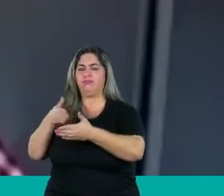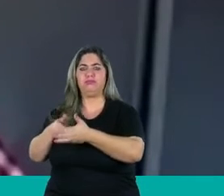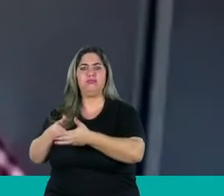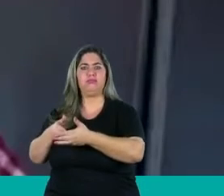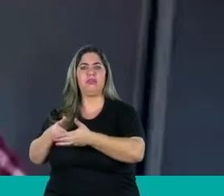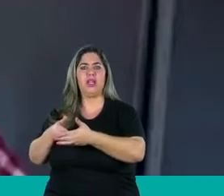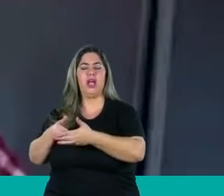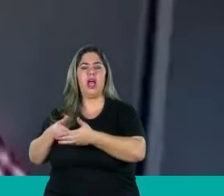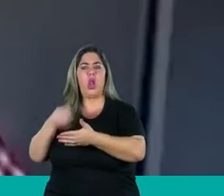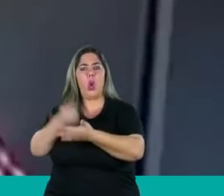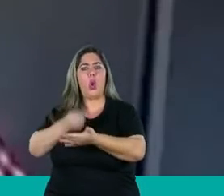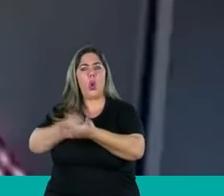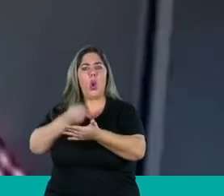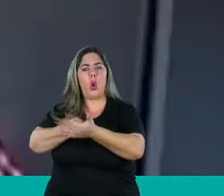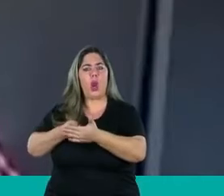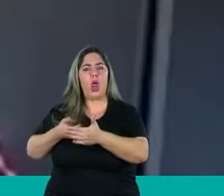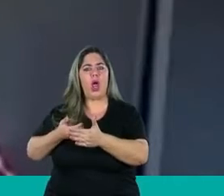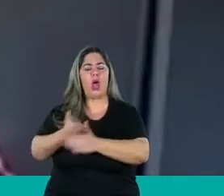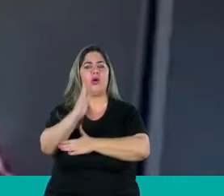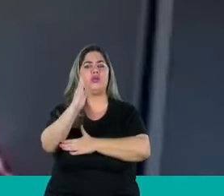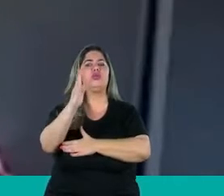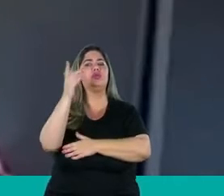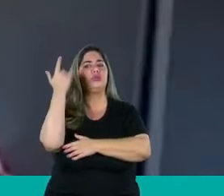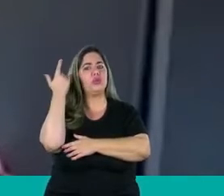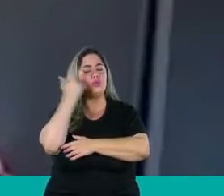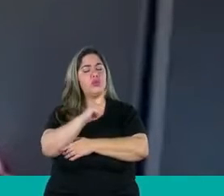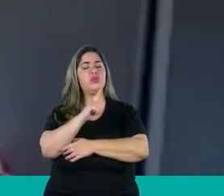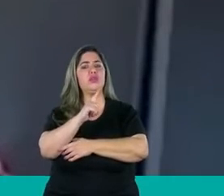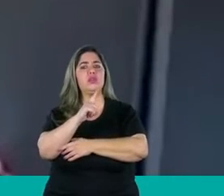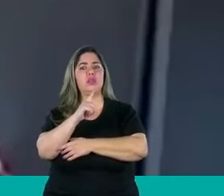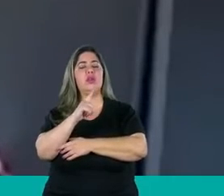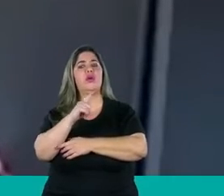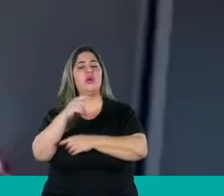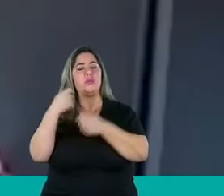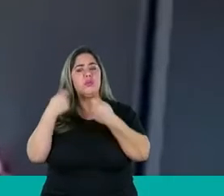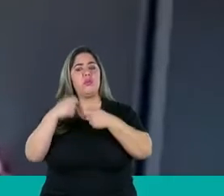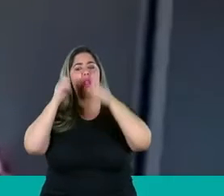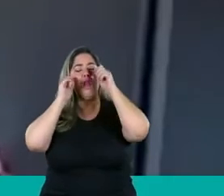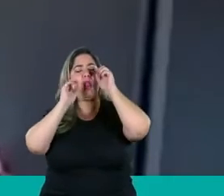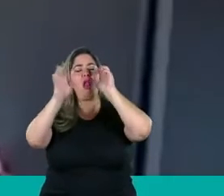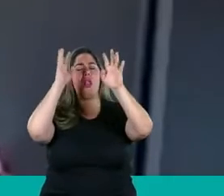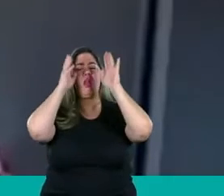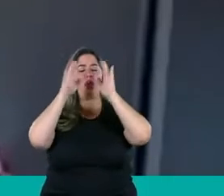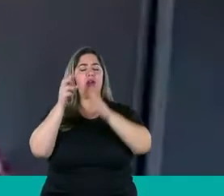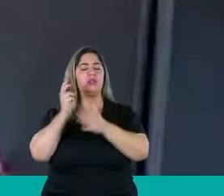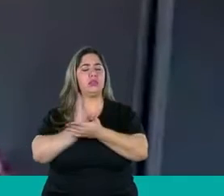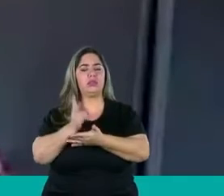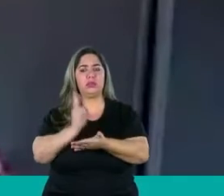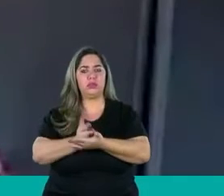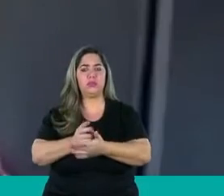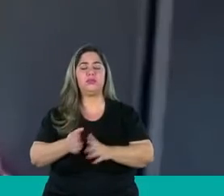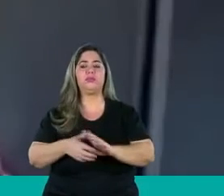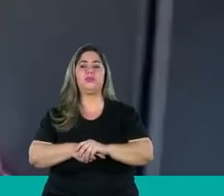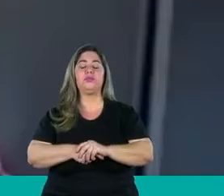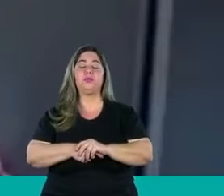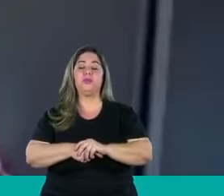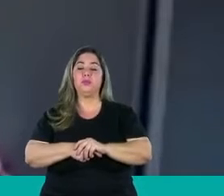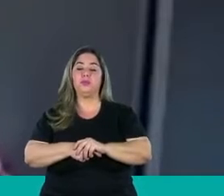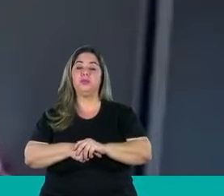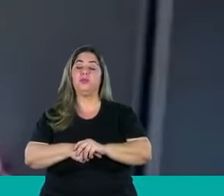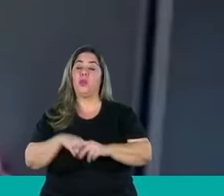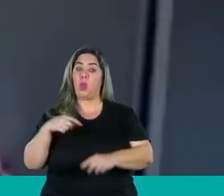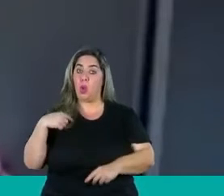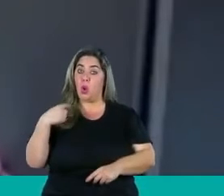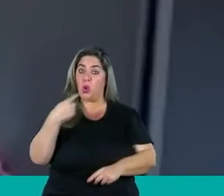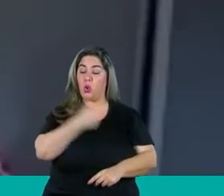nós, formulando questões que são surpreendentes, profundas, indeterminadas e permanentes. Decididamente, nós